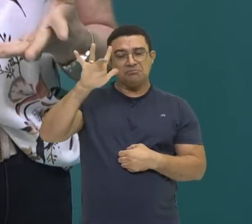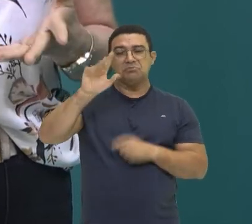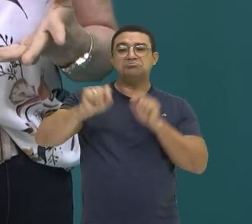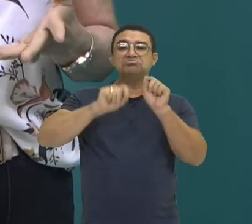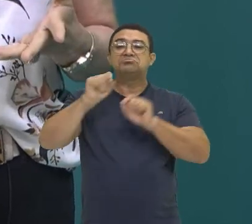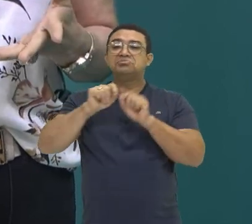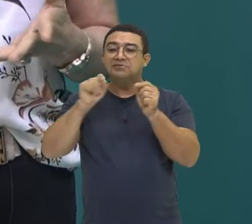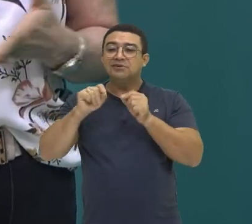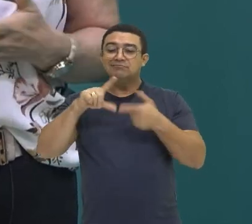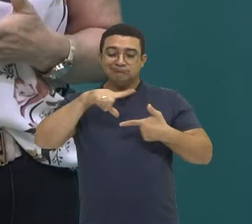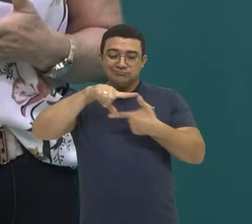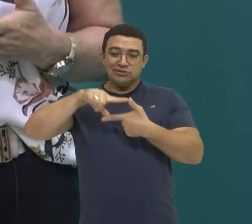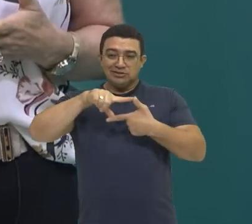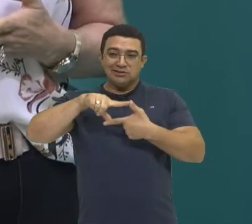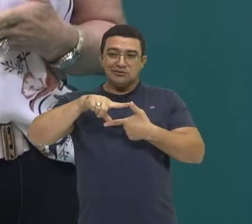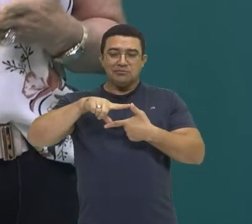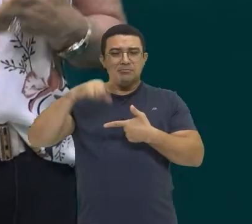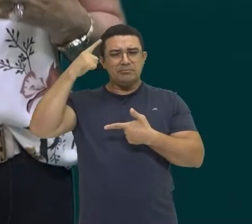fim de quem ama,